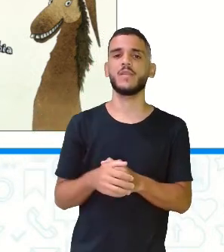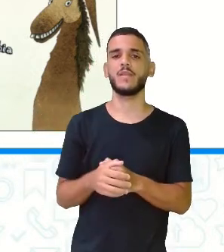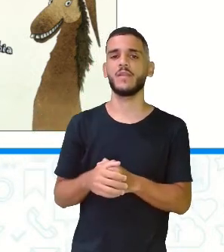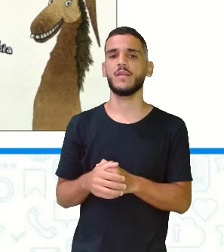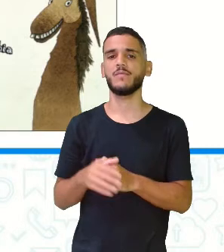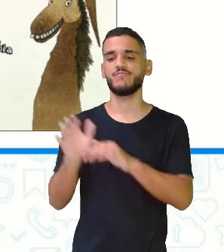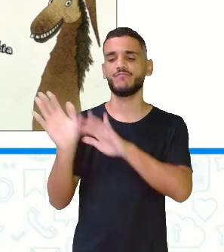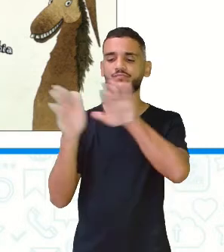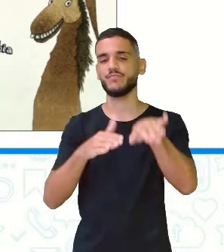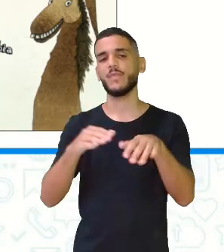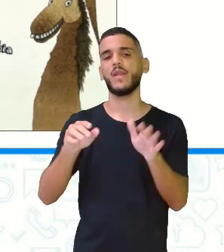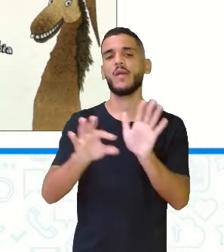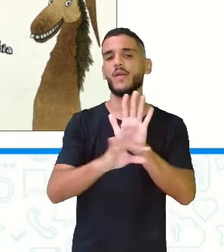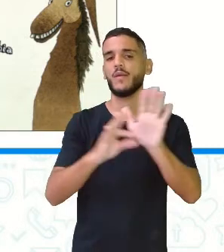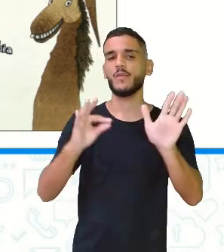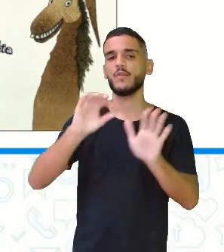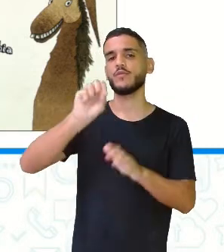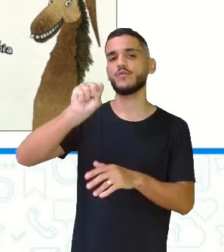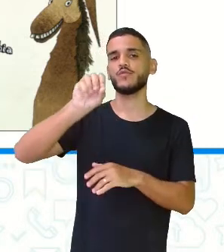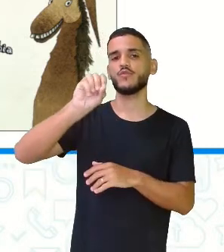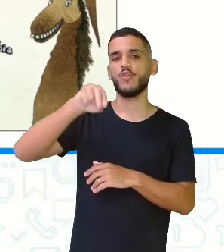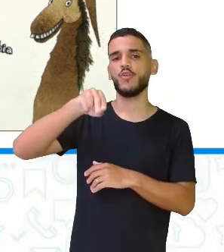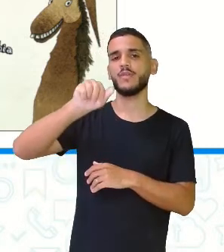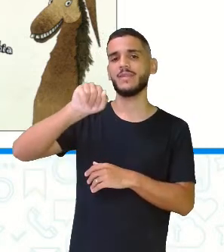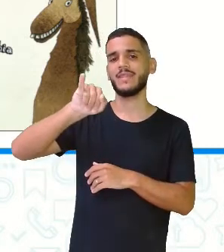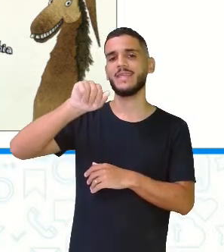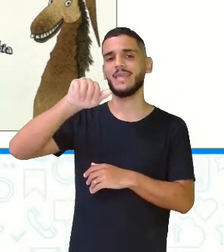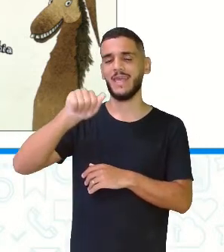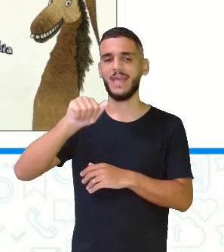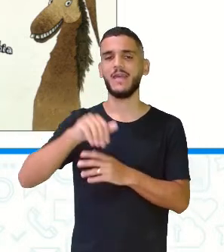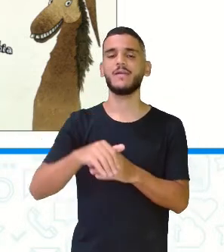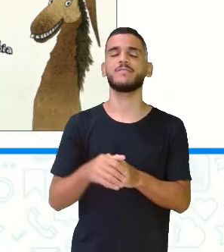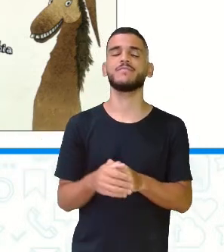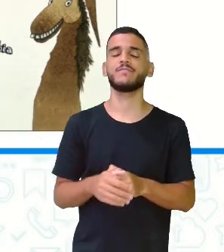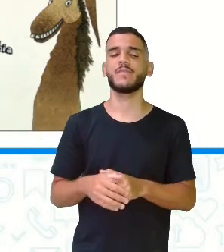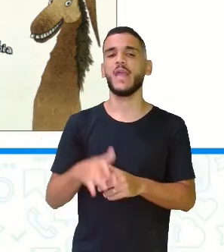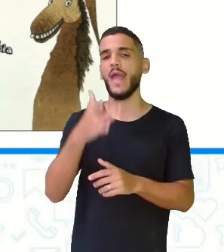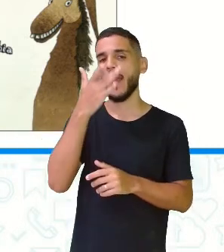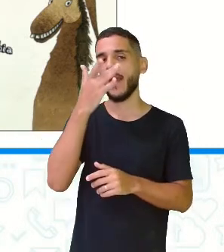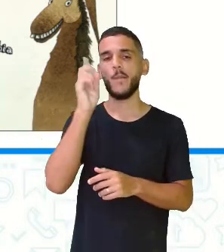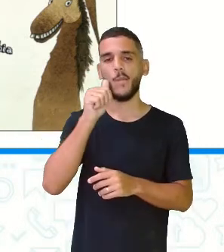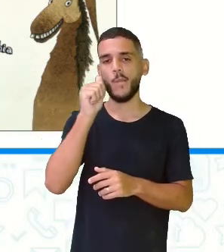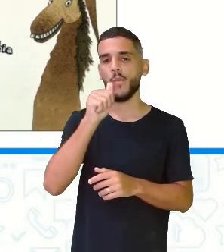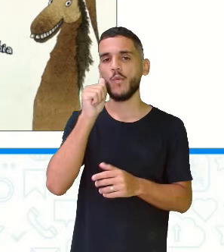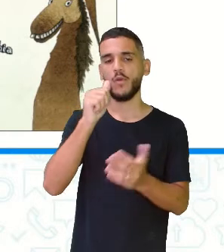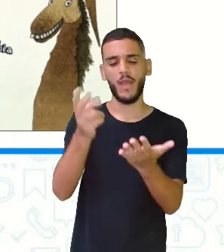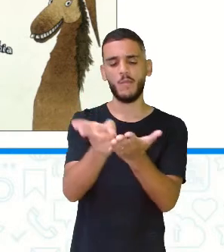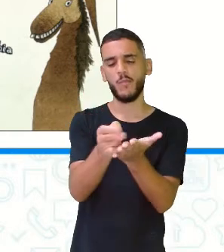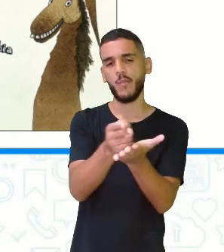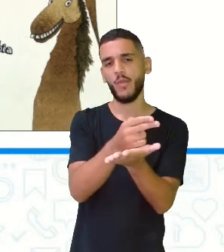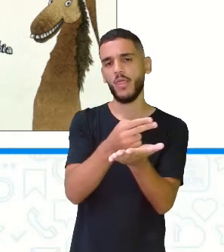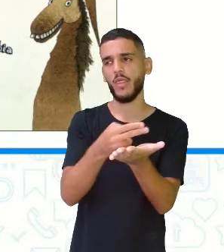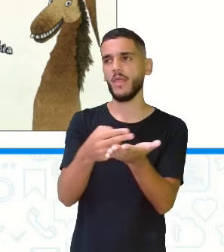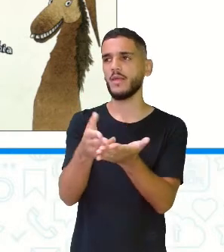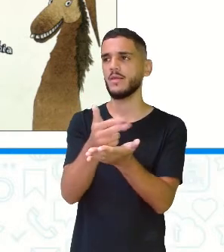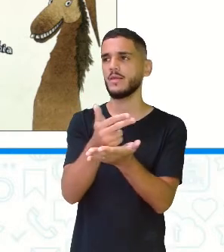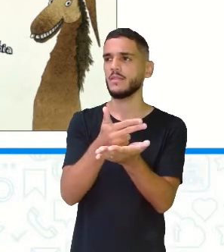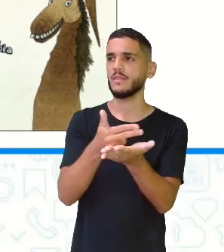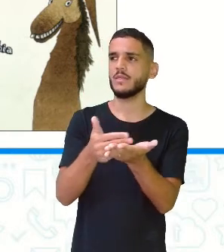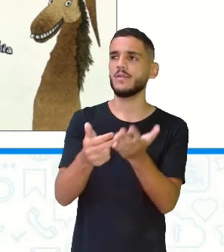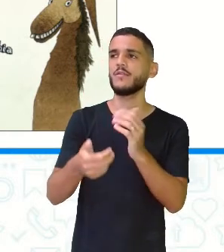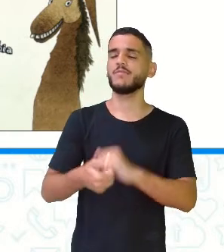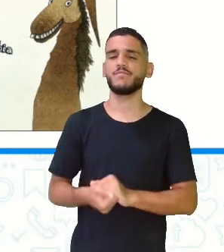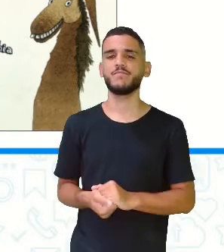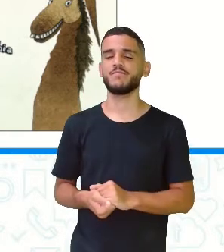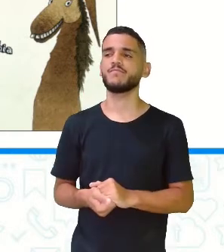Seatamatia. É um nominho bem diferente, né? Mas é isso aí. Uma escreveu e a outra desenhou. Sônia Junqueira, inclusive, é uma